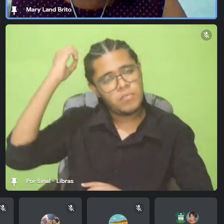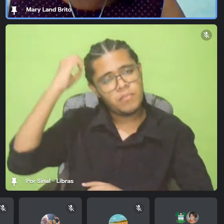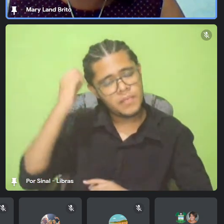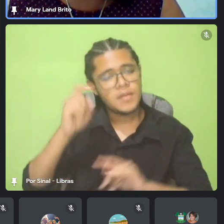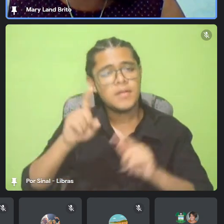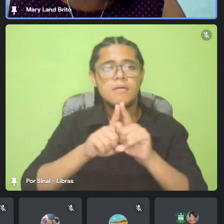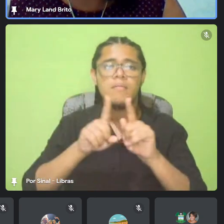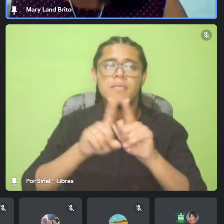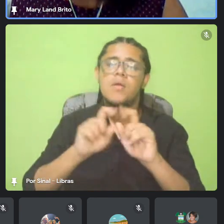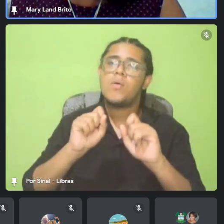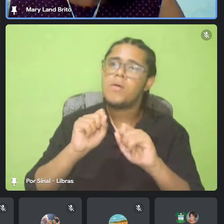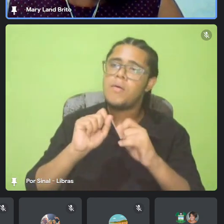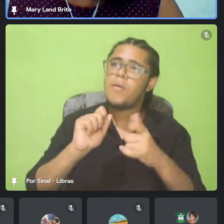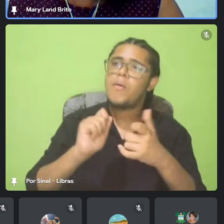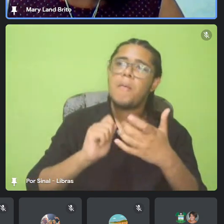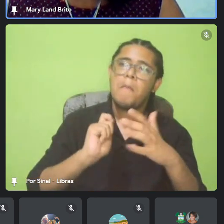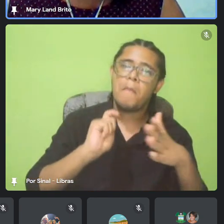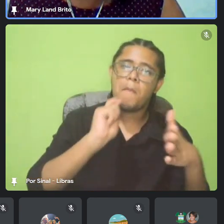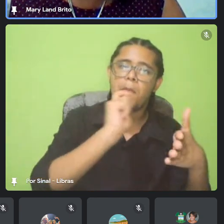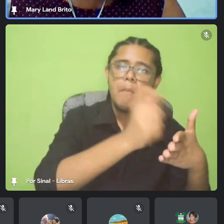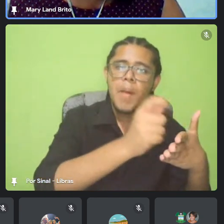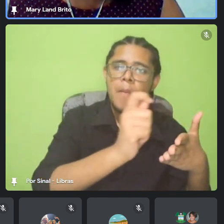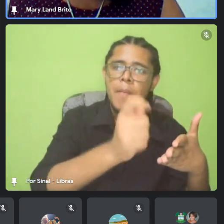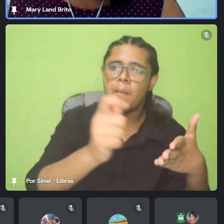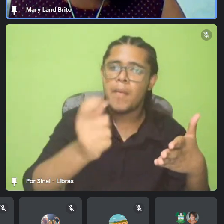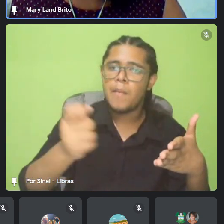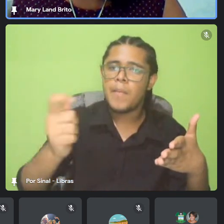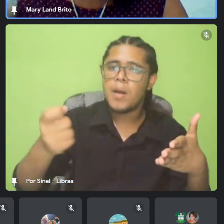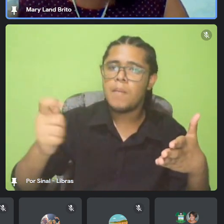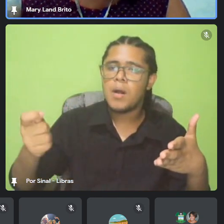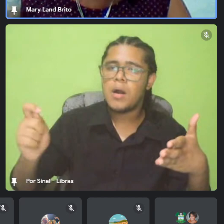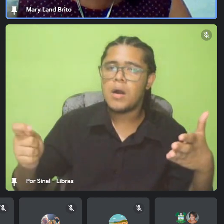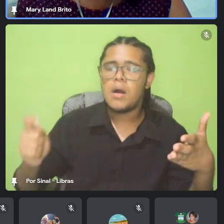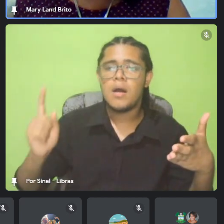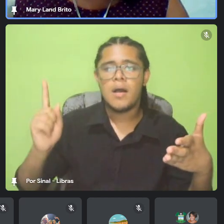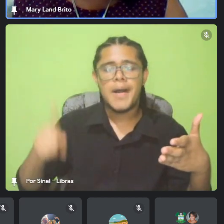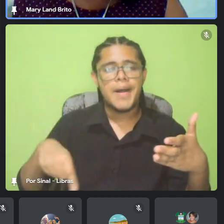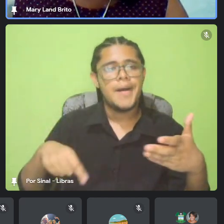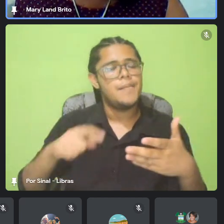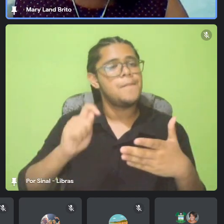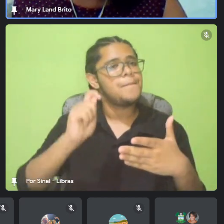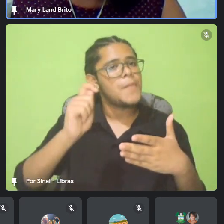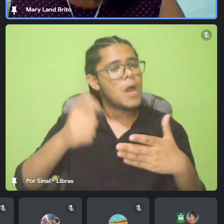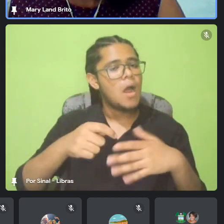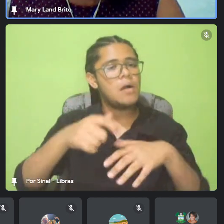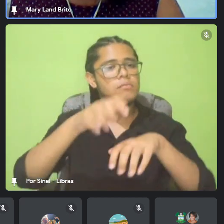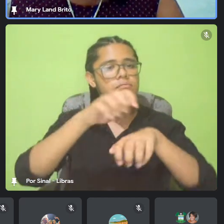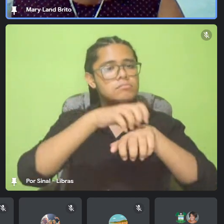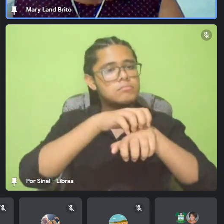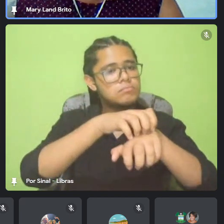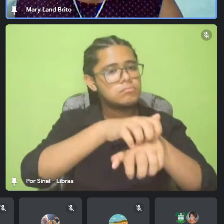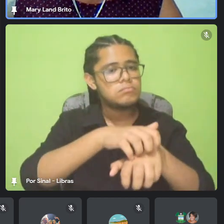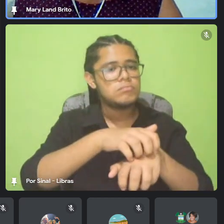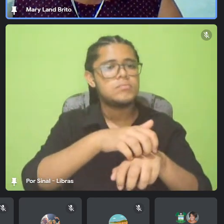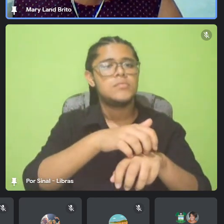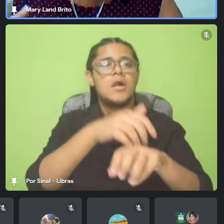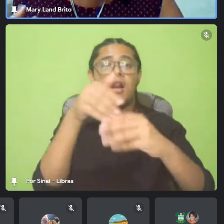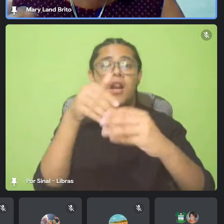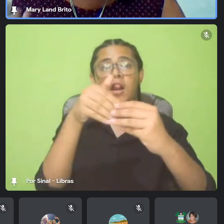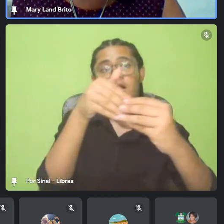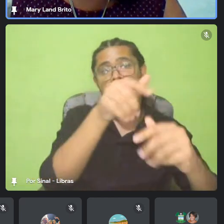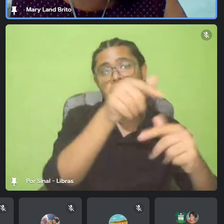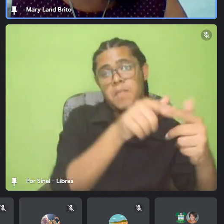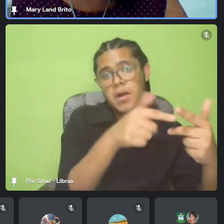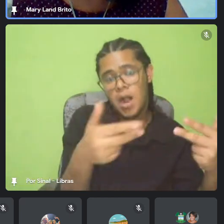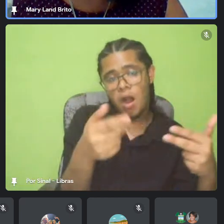comprar uma roupa, comprar alguma coisa que vocês precisem para se locomover de um lugar para o outro, levando os equipamentos, vocês serem